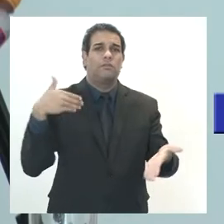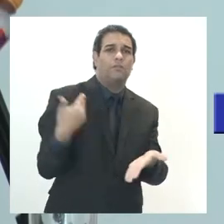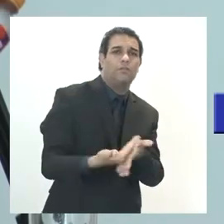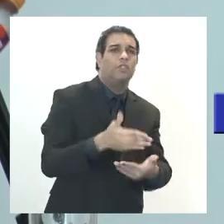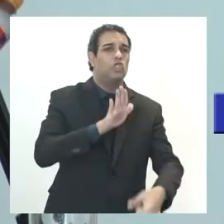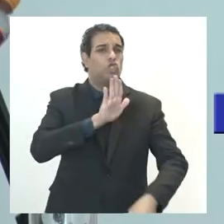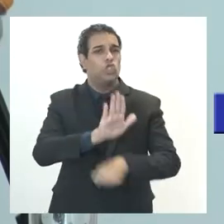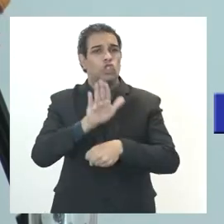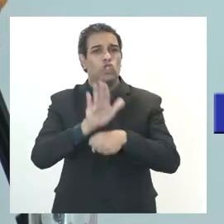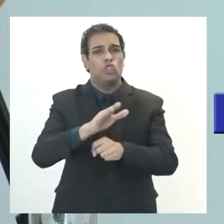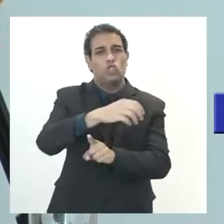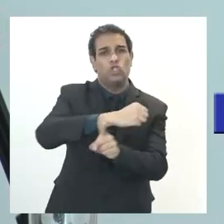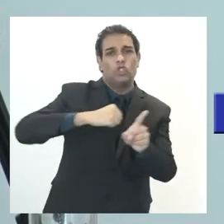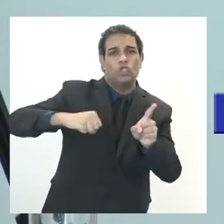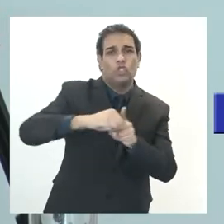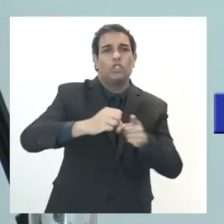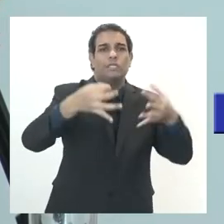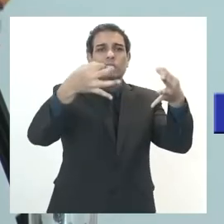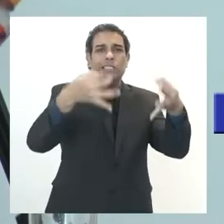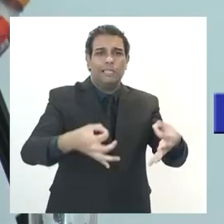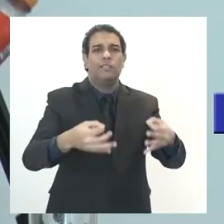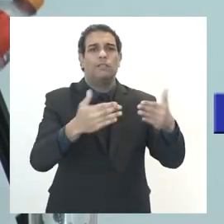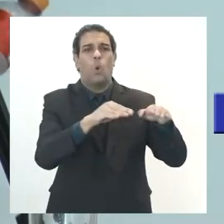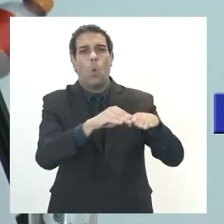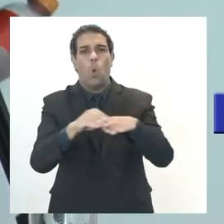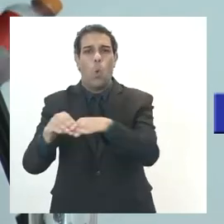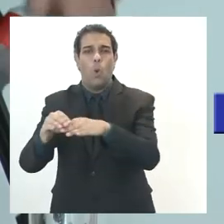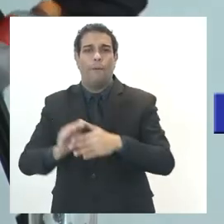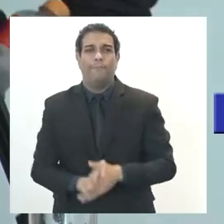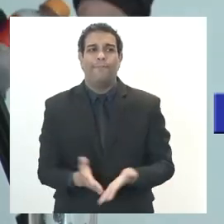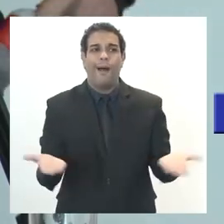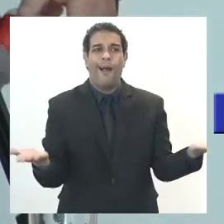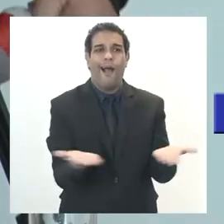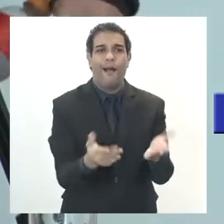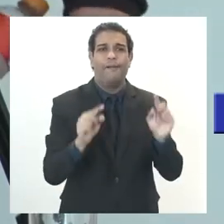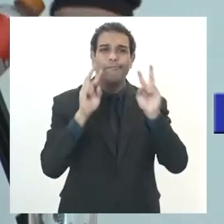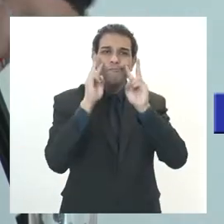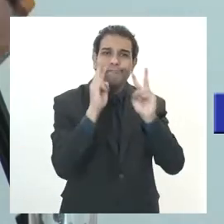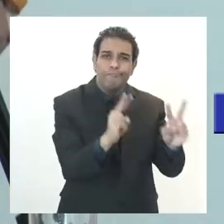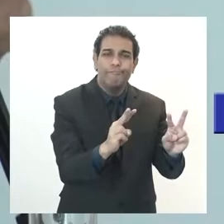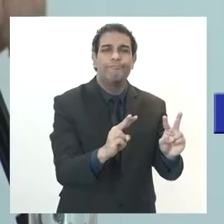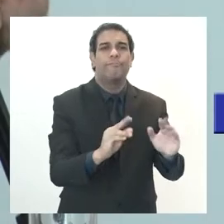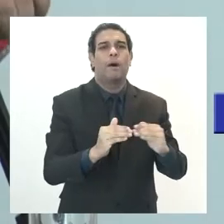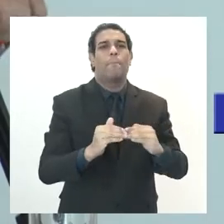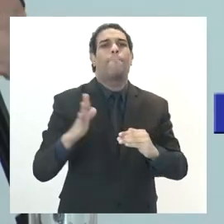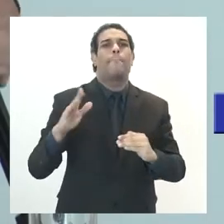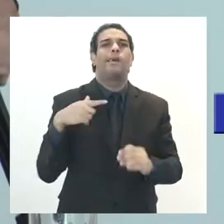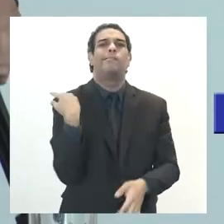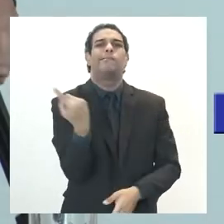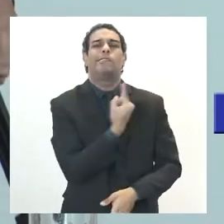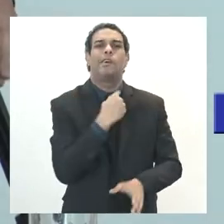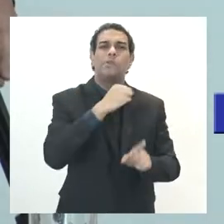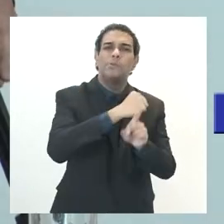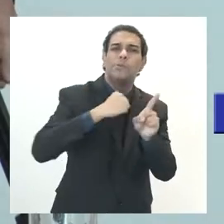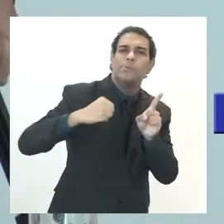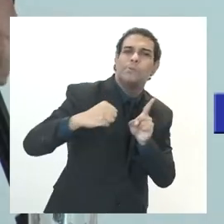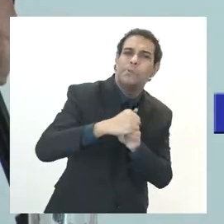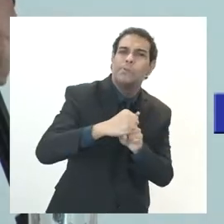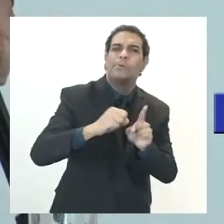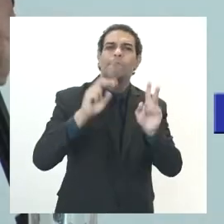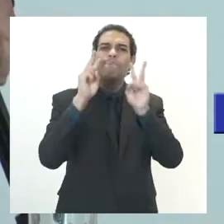para uma sociedade mais justa e equilibrada e agora praticamente às margens nossa sociedade